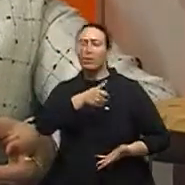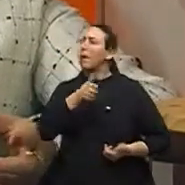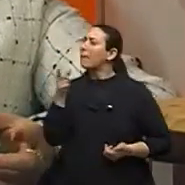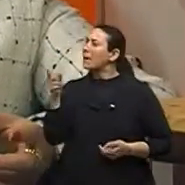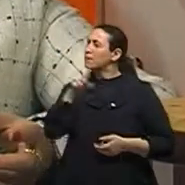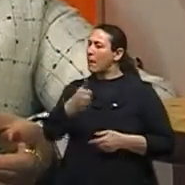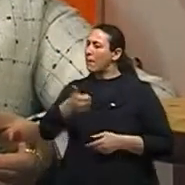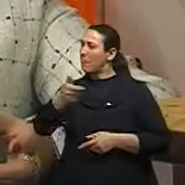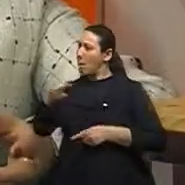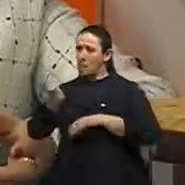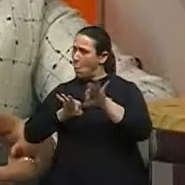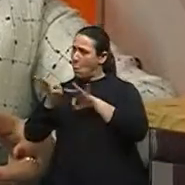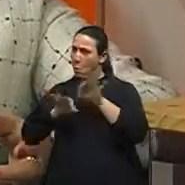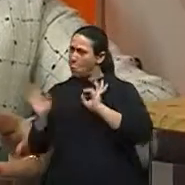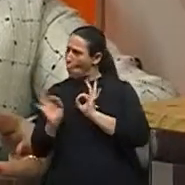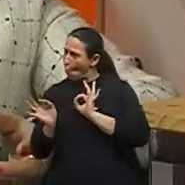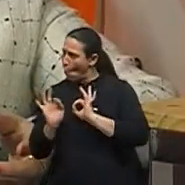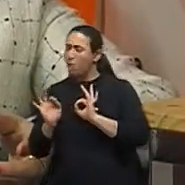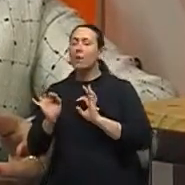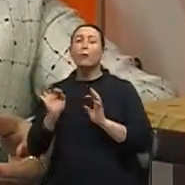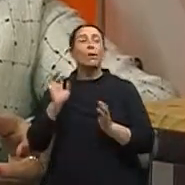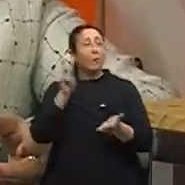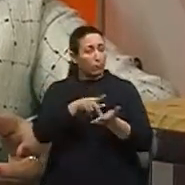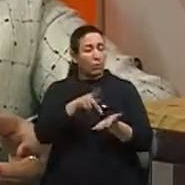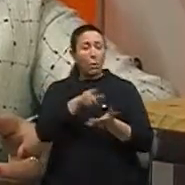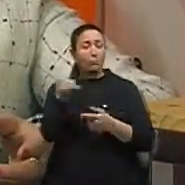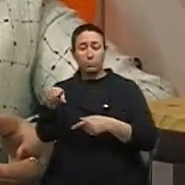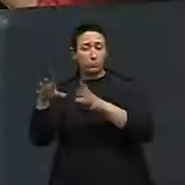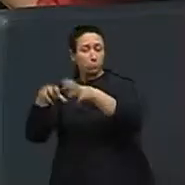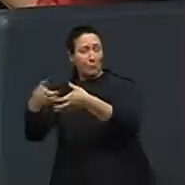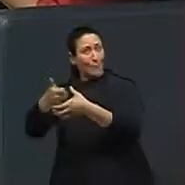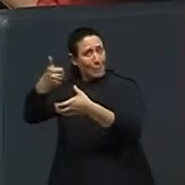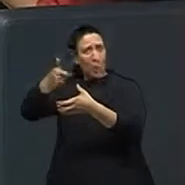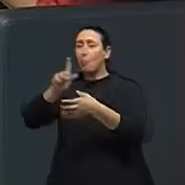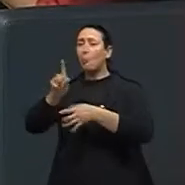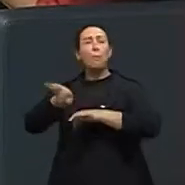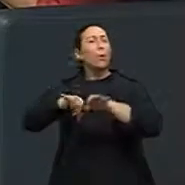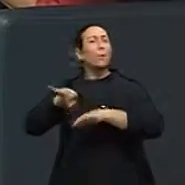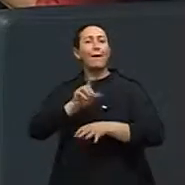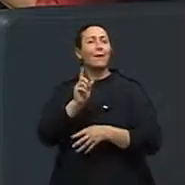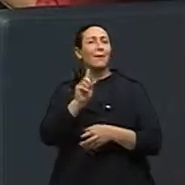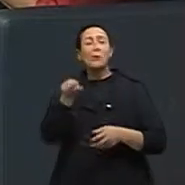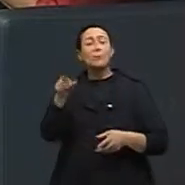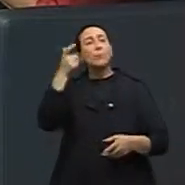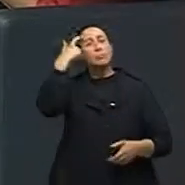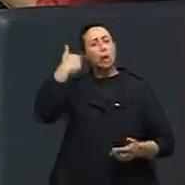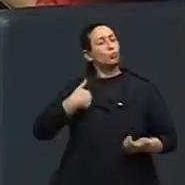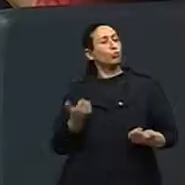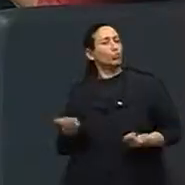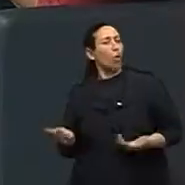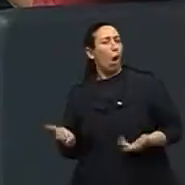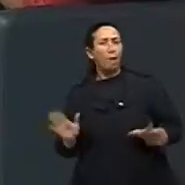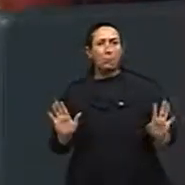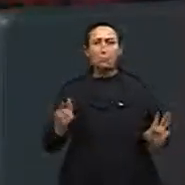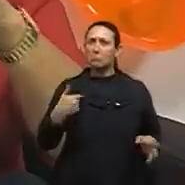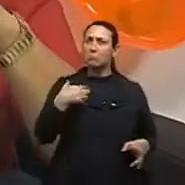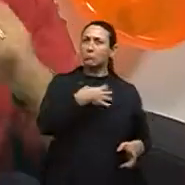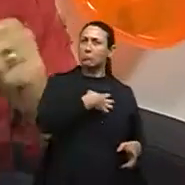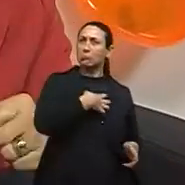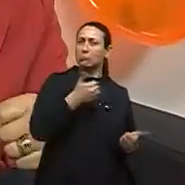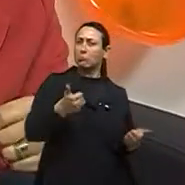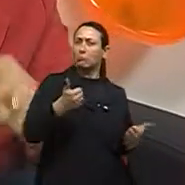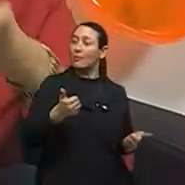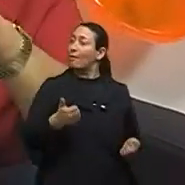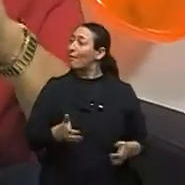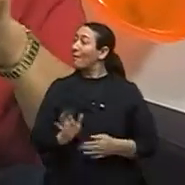primeira fase ainda ele não só não se prepara como ele se entende mais jovem do que está Ah ele se diz mais jovem ah olha aqui